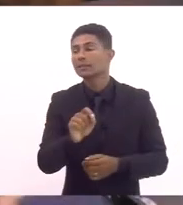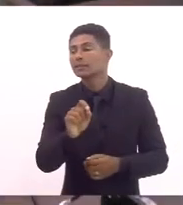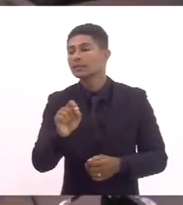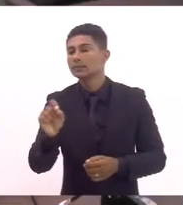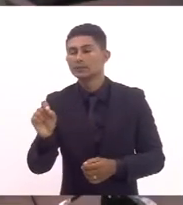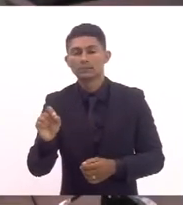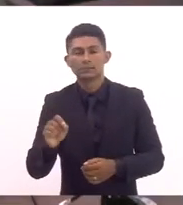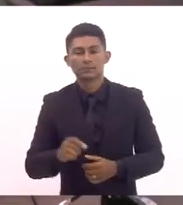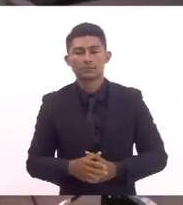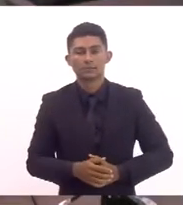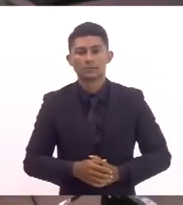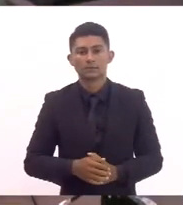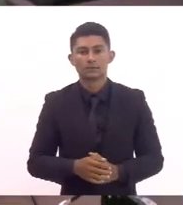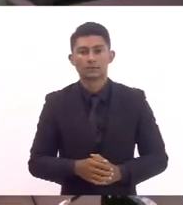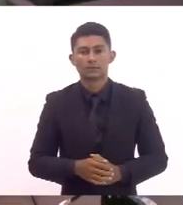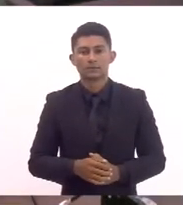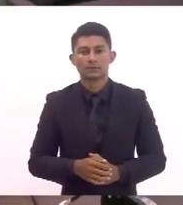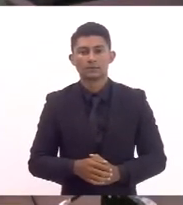é